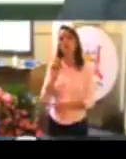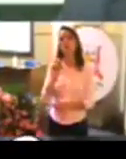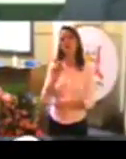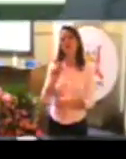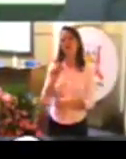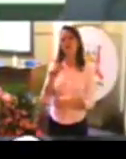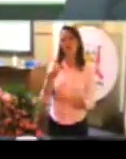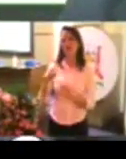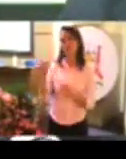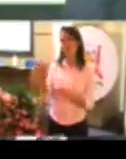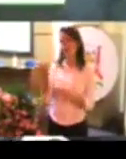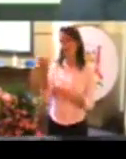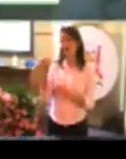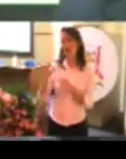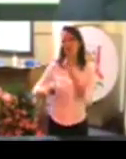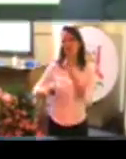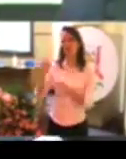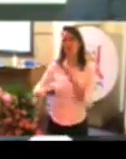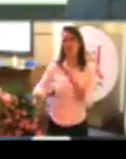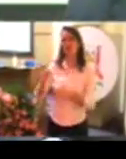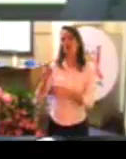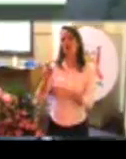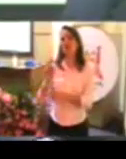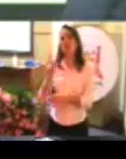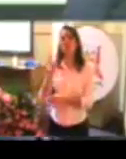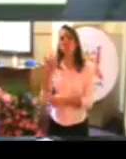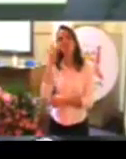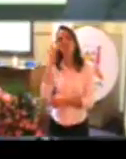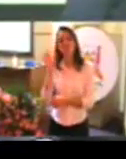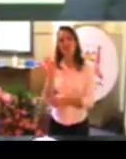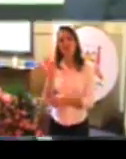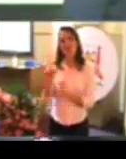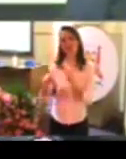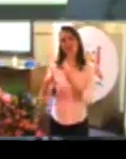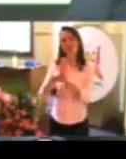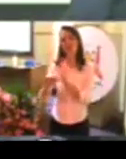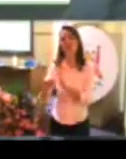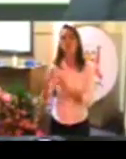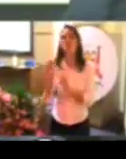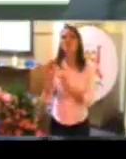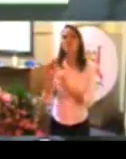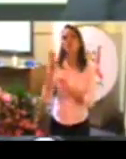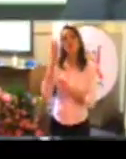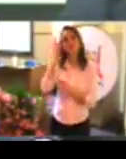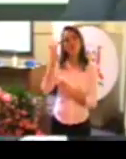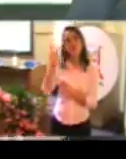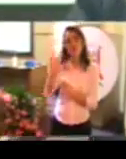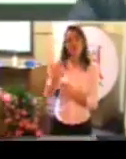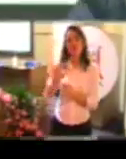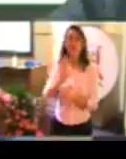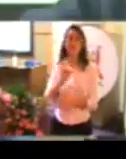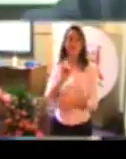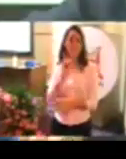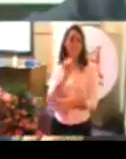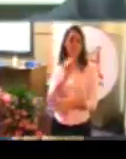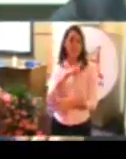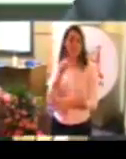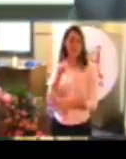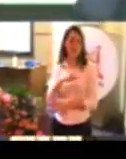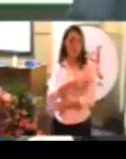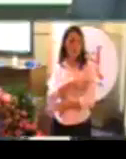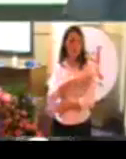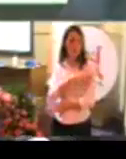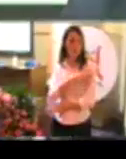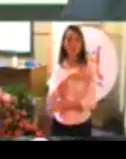que é o papel do poder legislativo. Ora, se as nossas